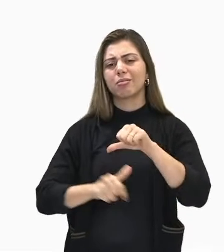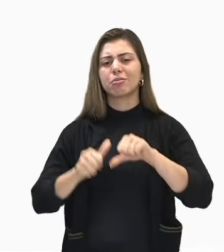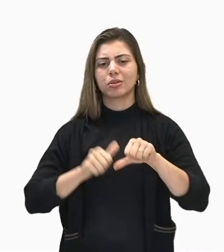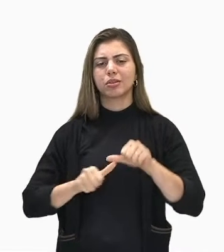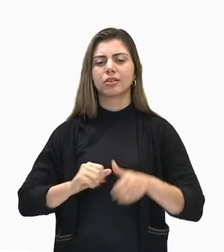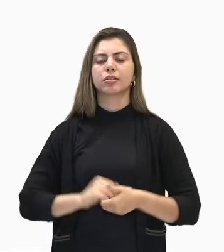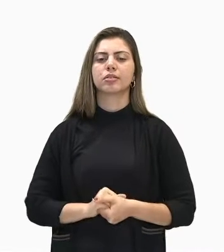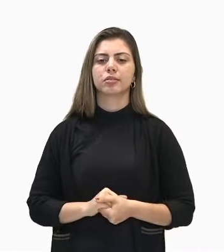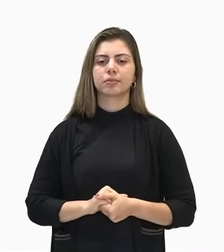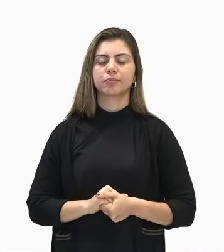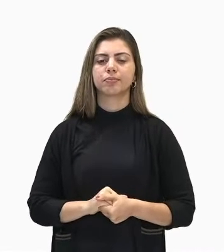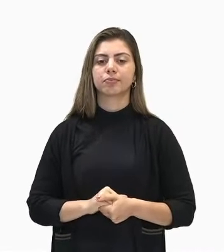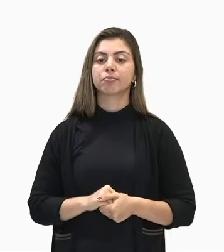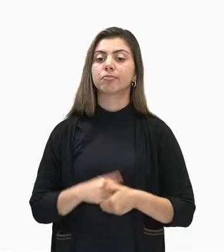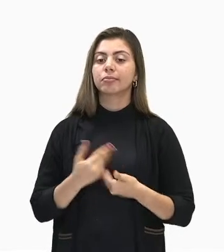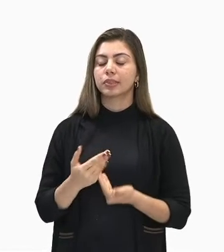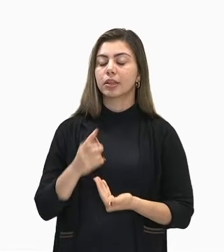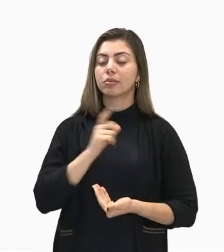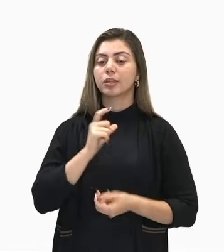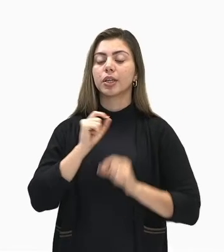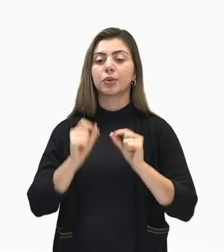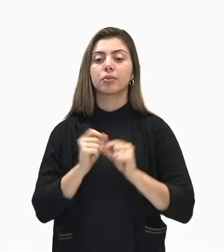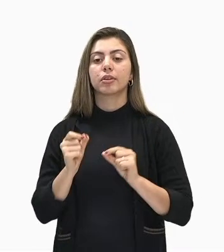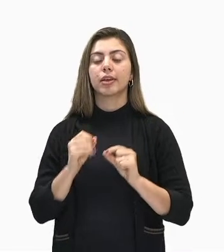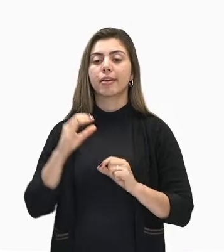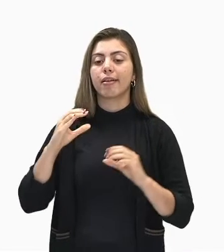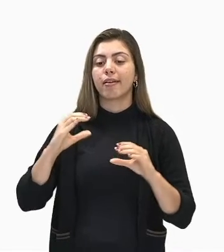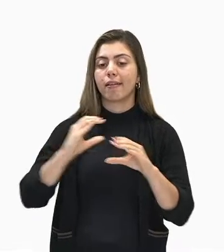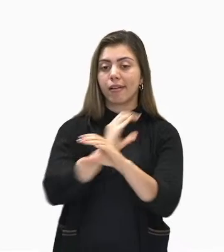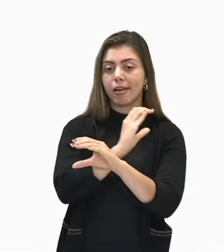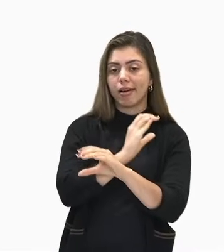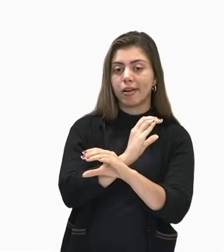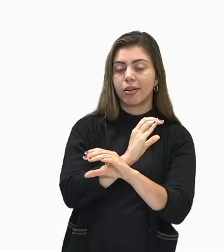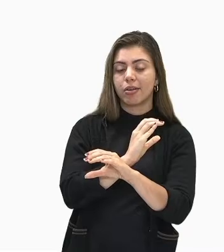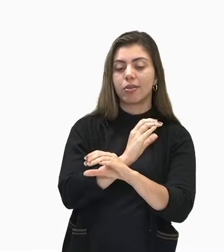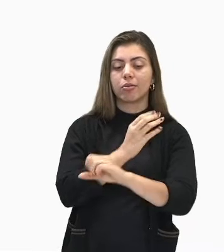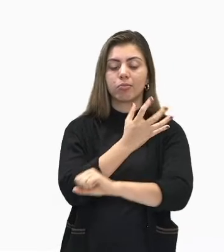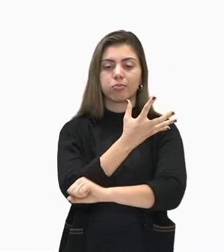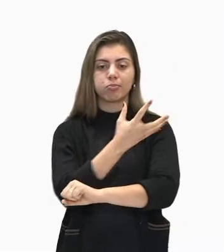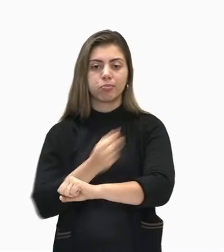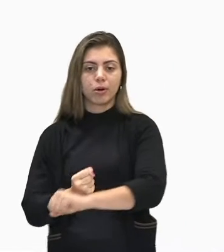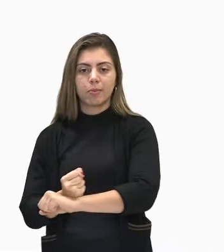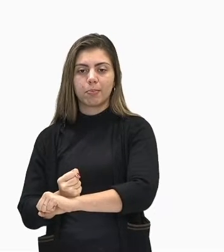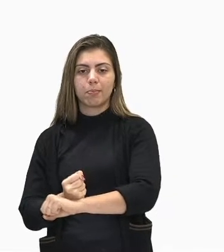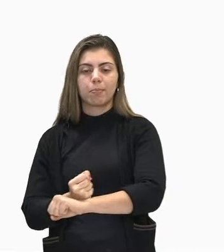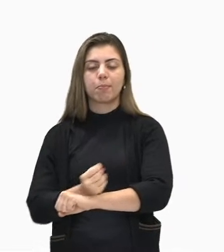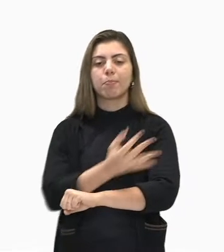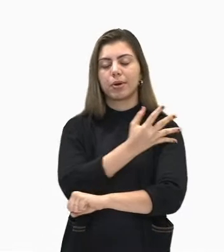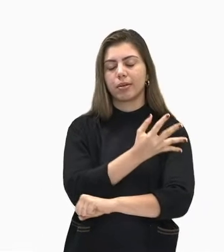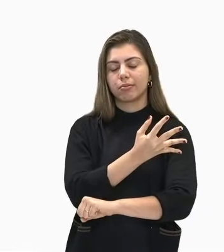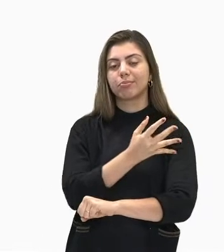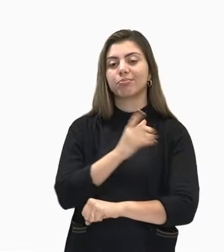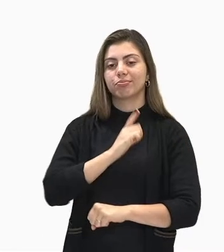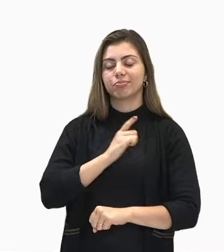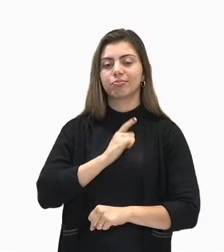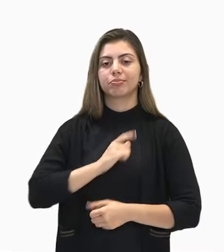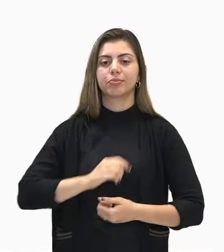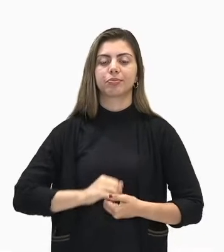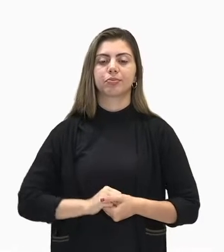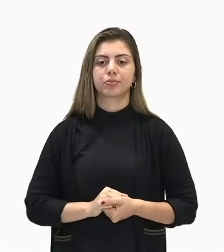a perda e o ganho de quê? De energia na forma de